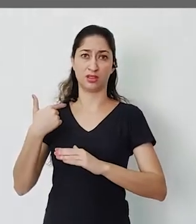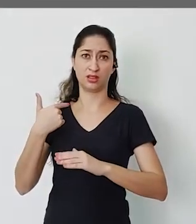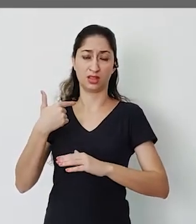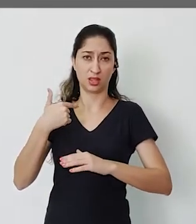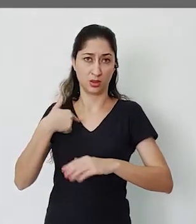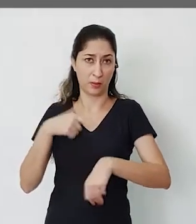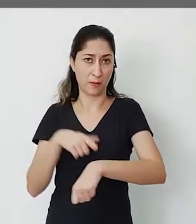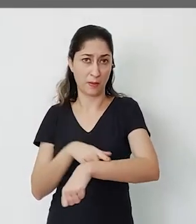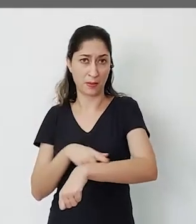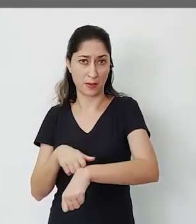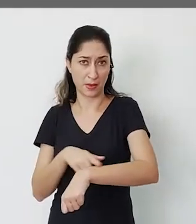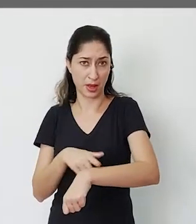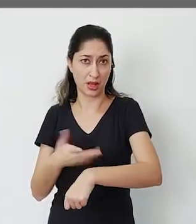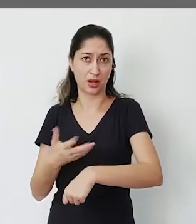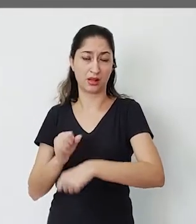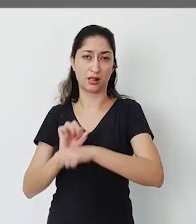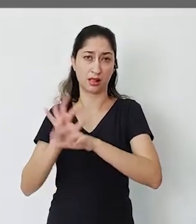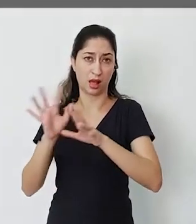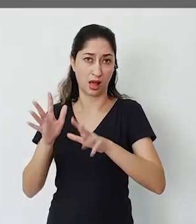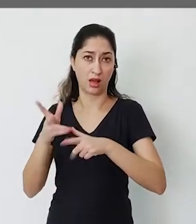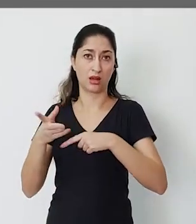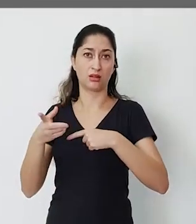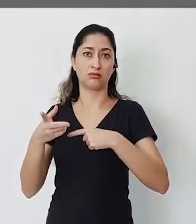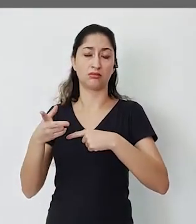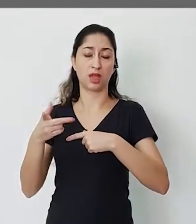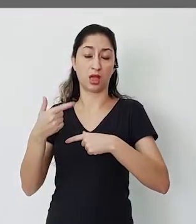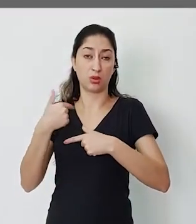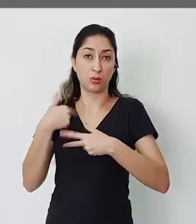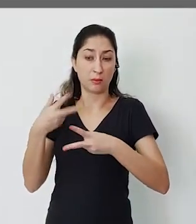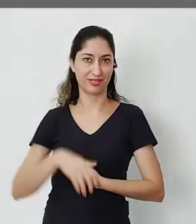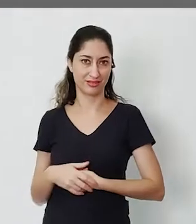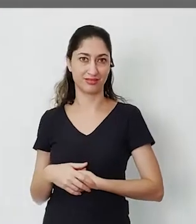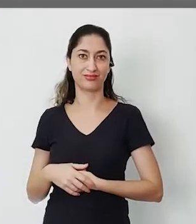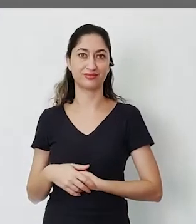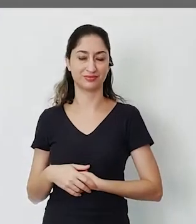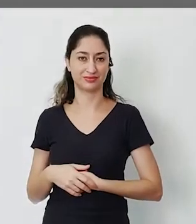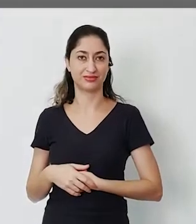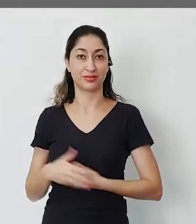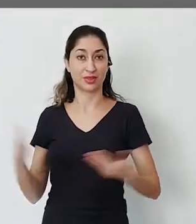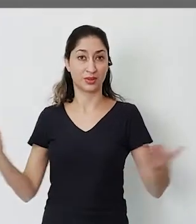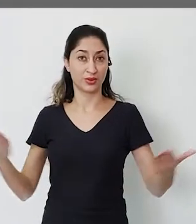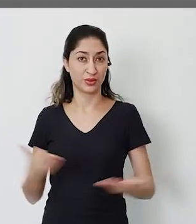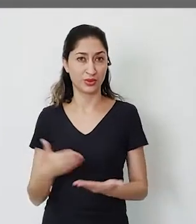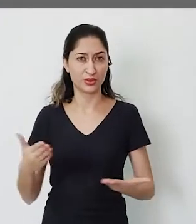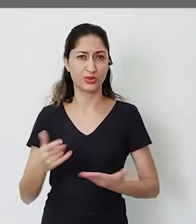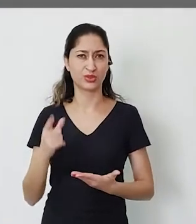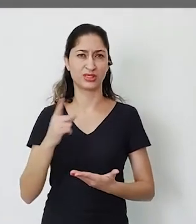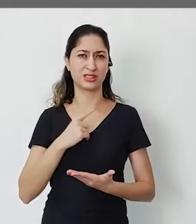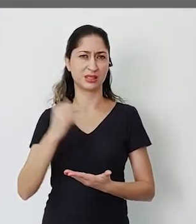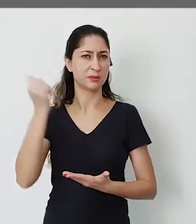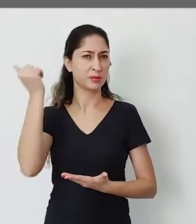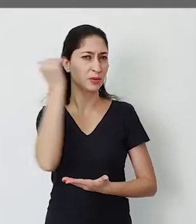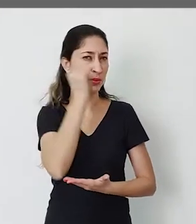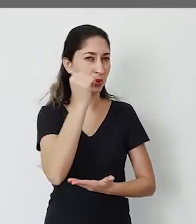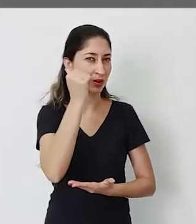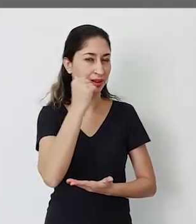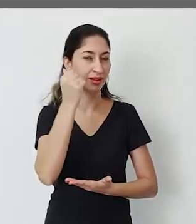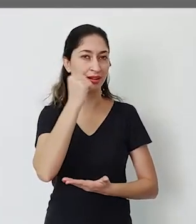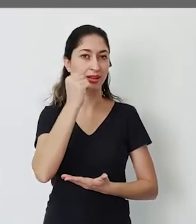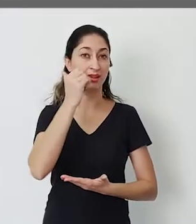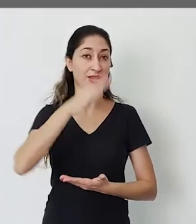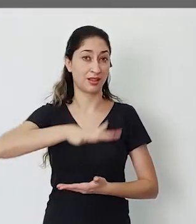principalmente a discussão e essa questão do rock enquanto arte